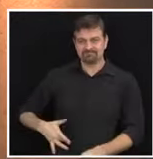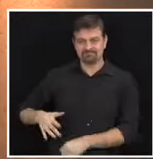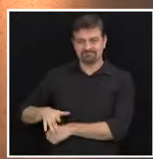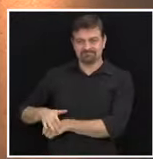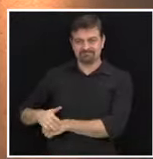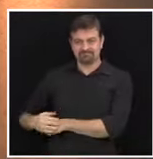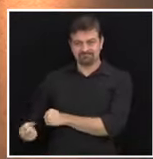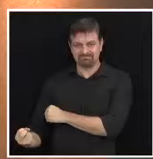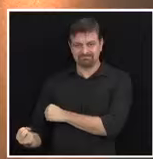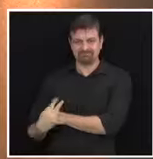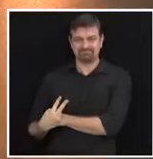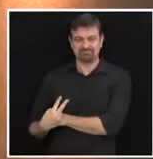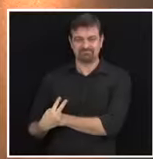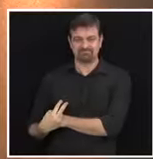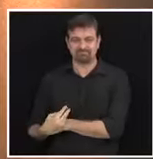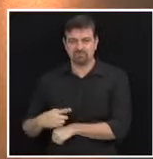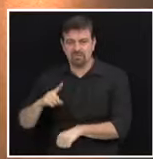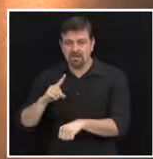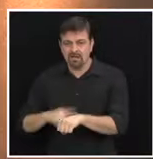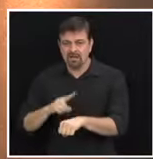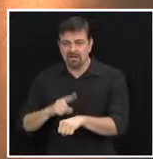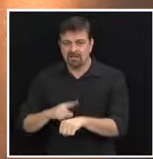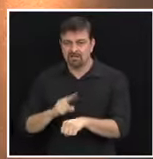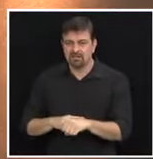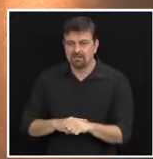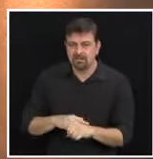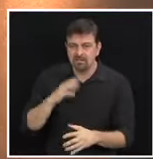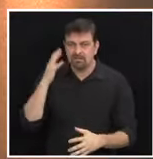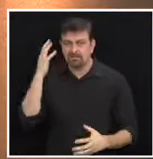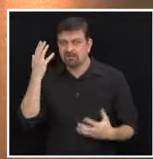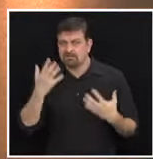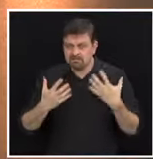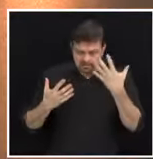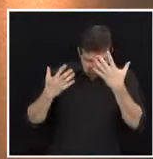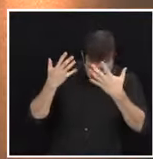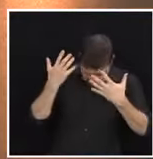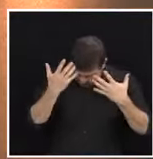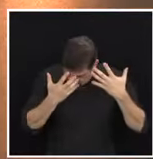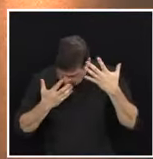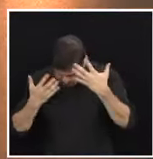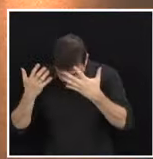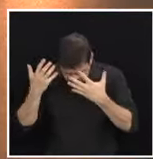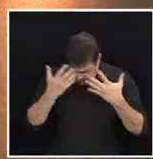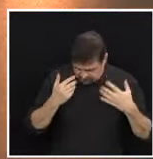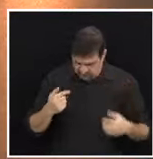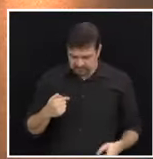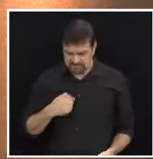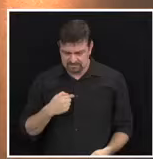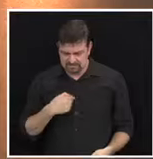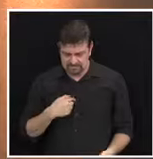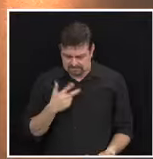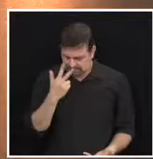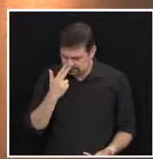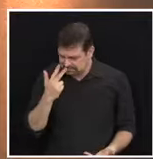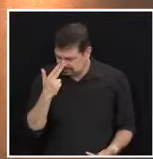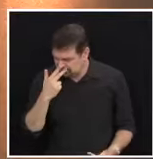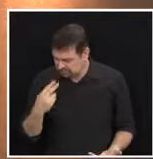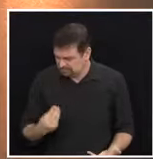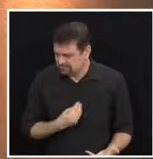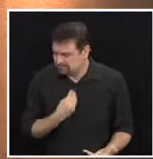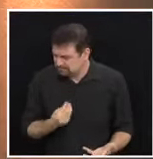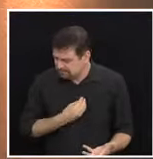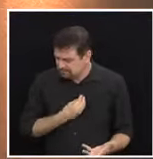Naquele momento, vamos dizer assim, passou 1000 coisas na minha cabeça, parecia que tinha tirado o meu